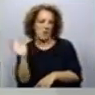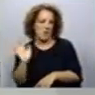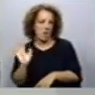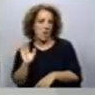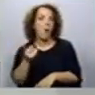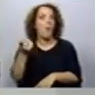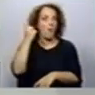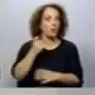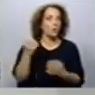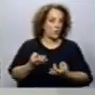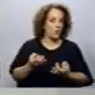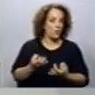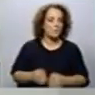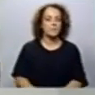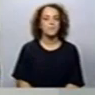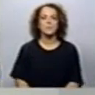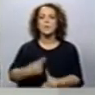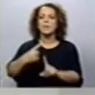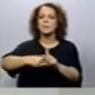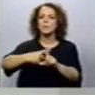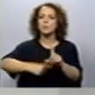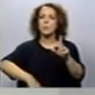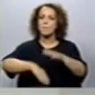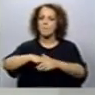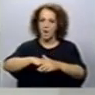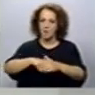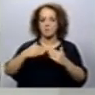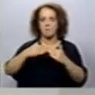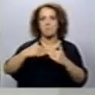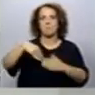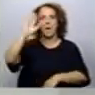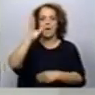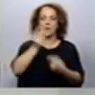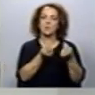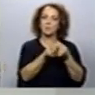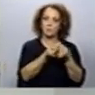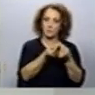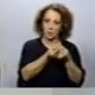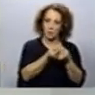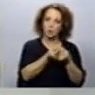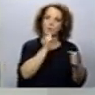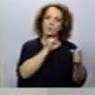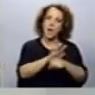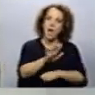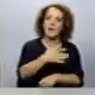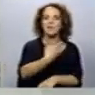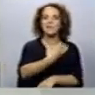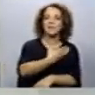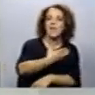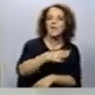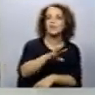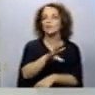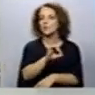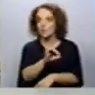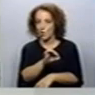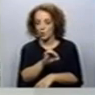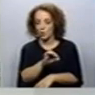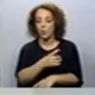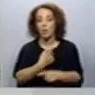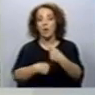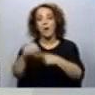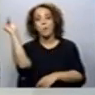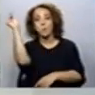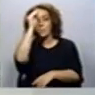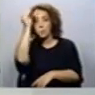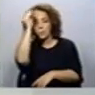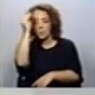do dia de ontem. As temperaturas máximas são mais elevadas no litoral da região norte, a variar entre os 17 e os 18 graus, e no interior